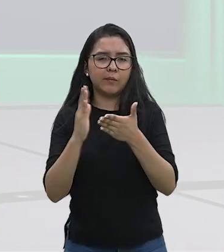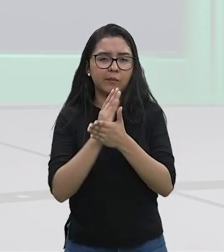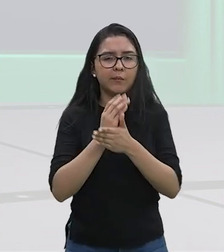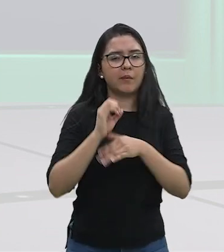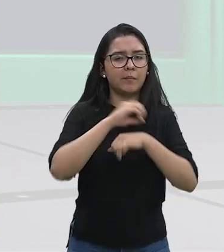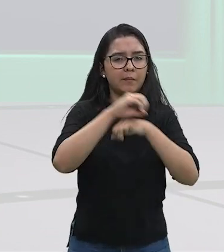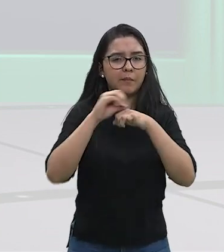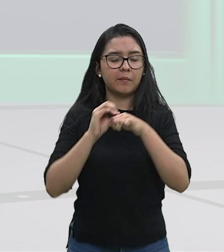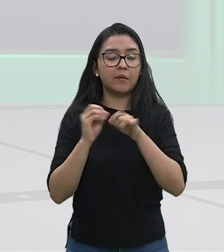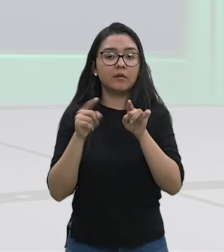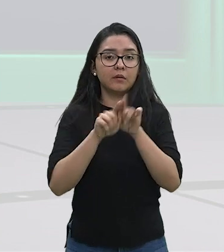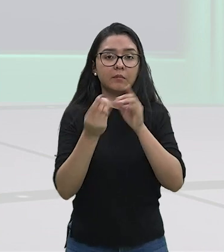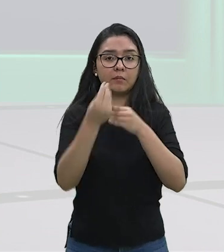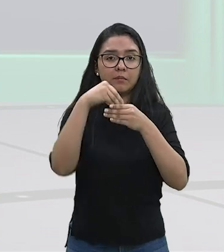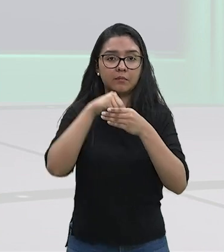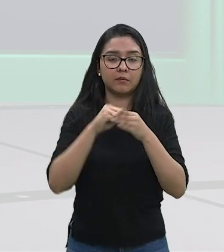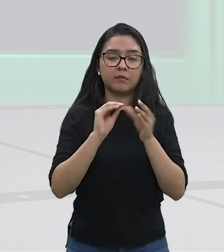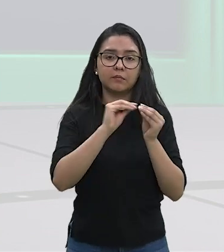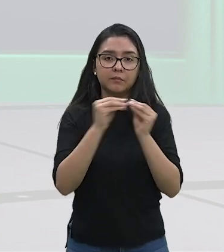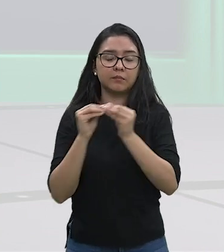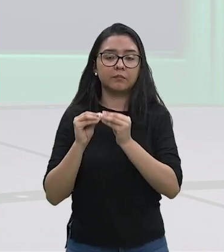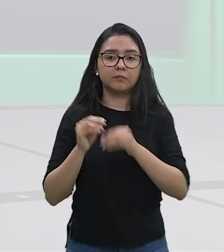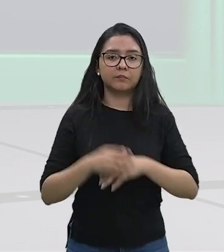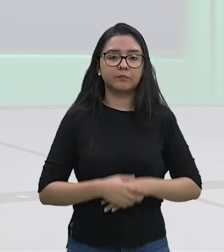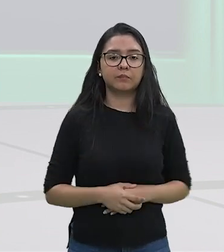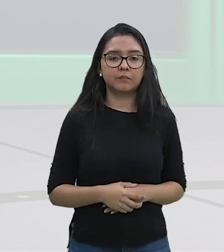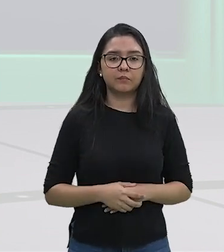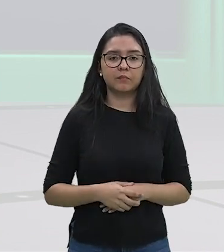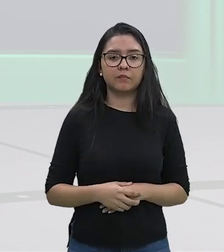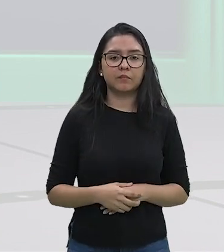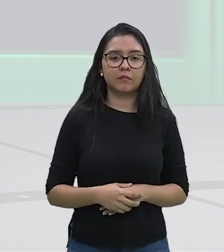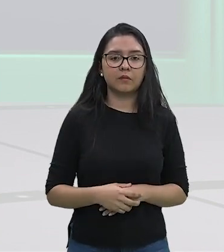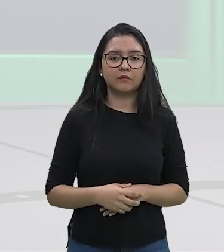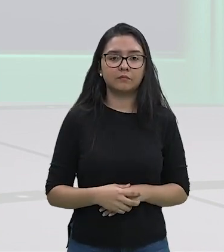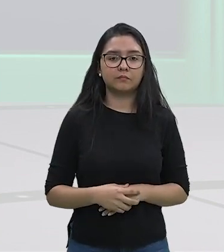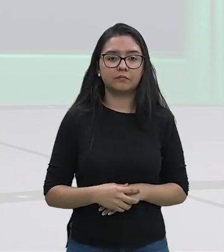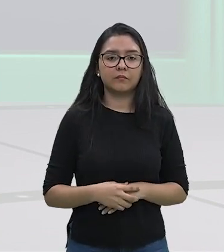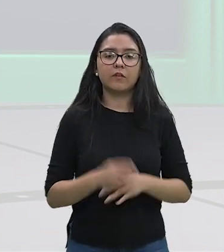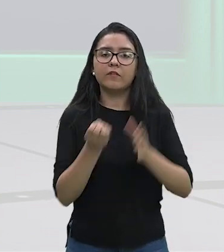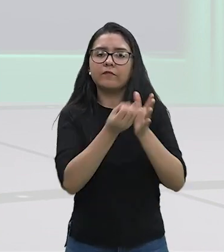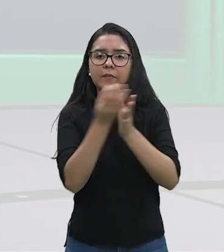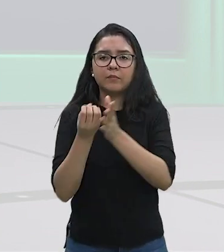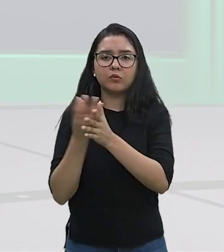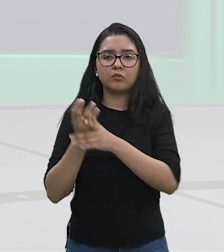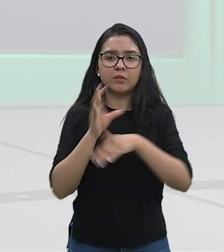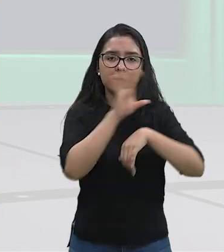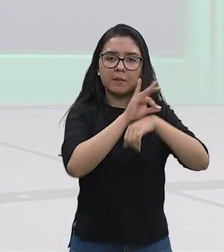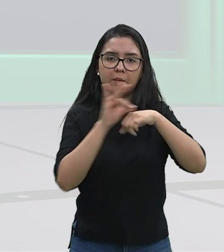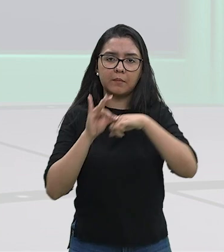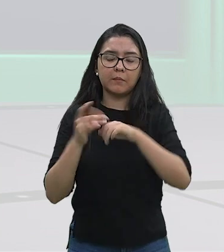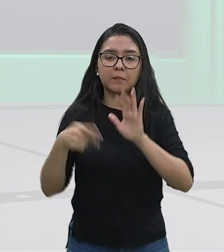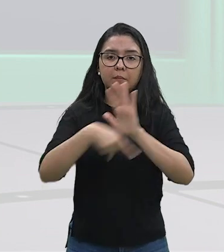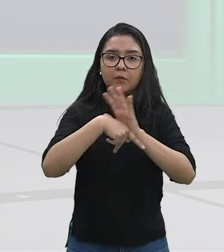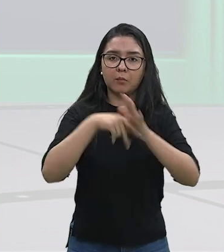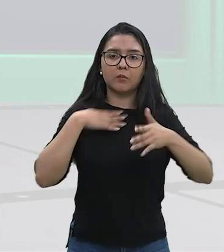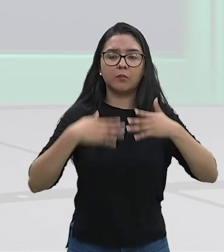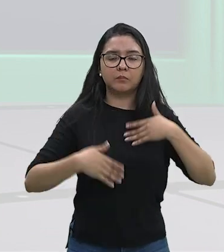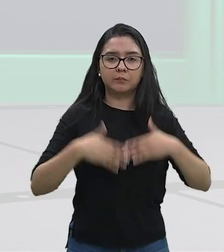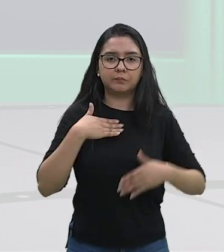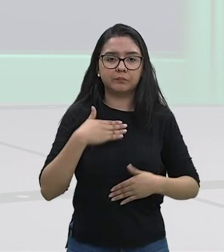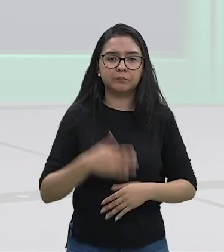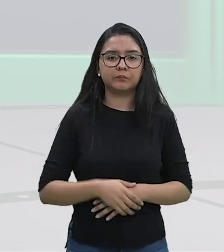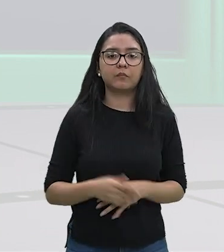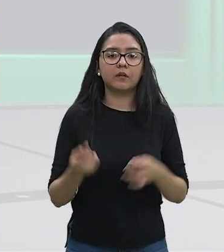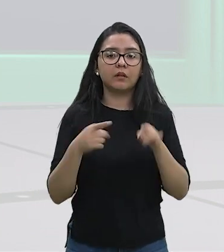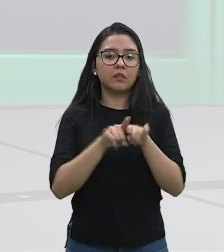por exemplo a glândula lacrimal, a glândula sudorípara, que vai produzir secreções para o nosso corpo. Bom,